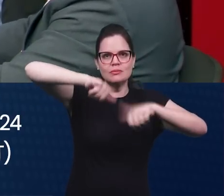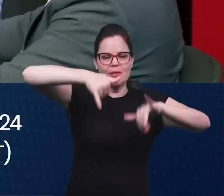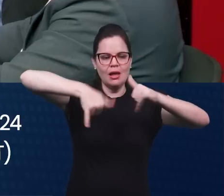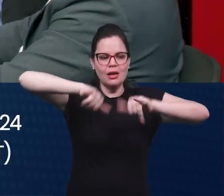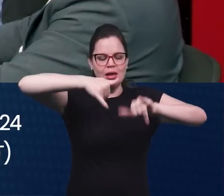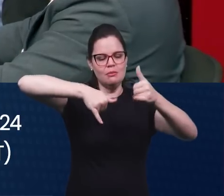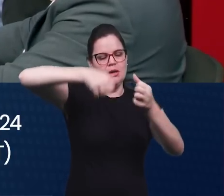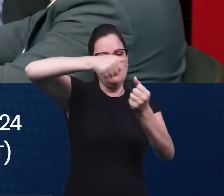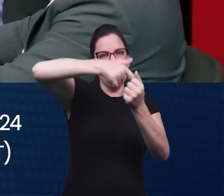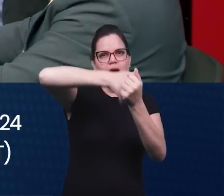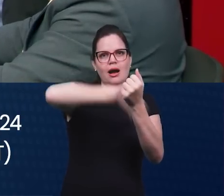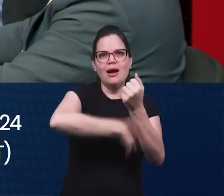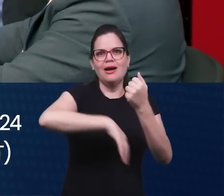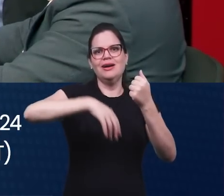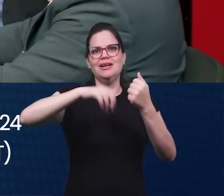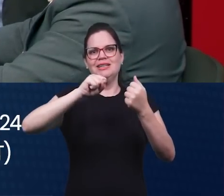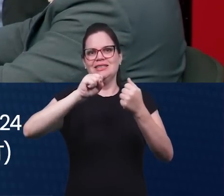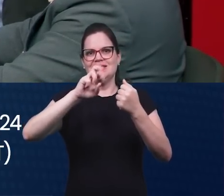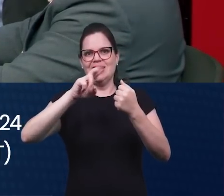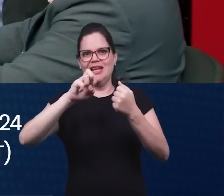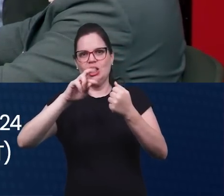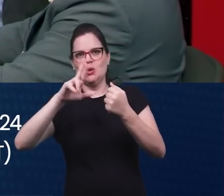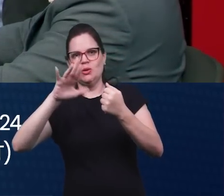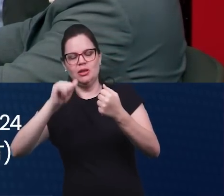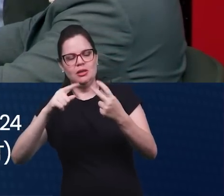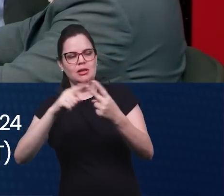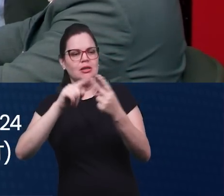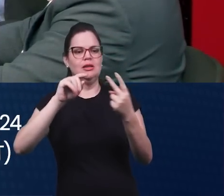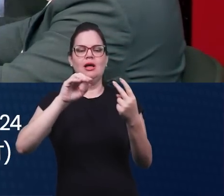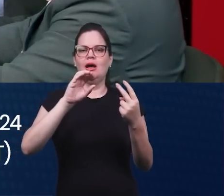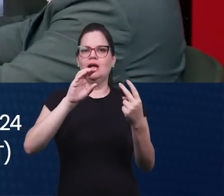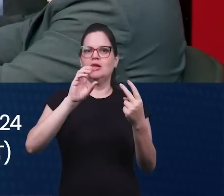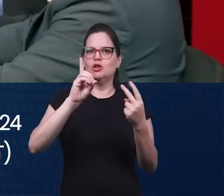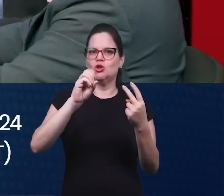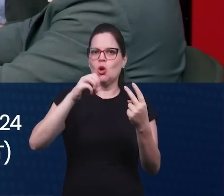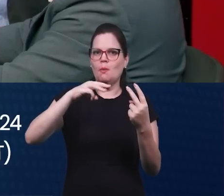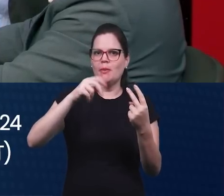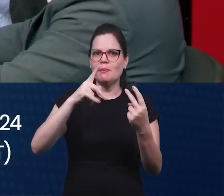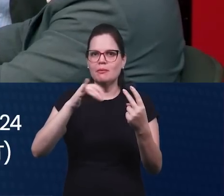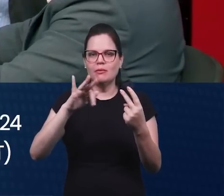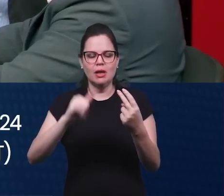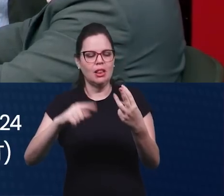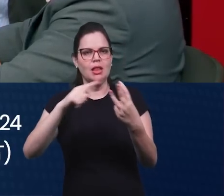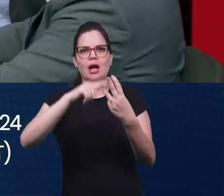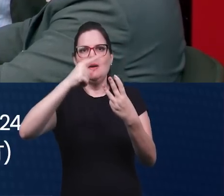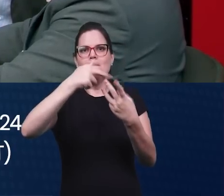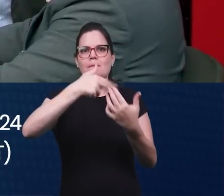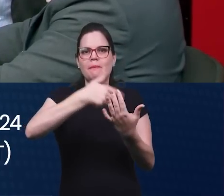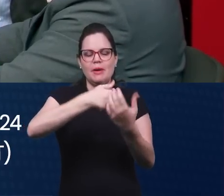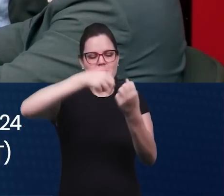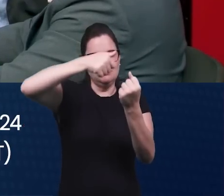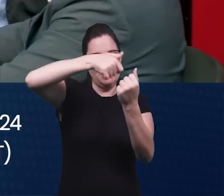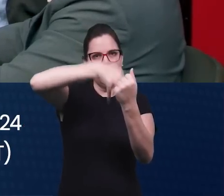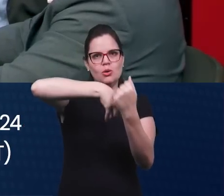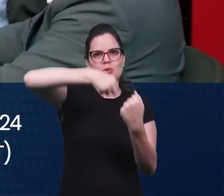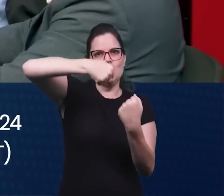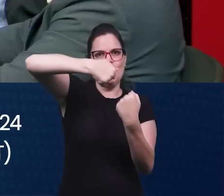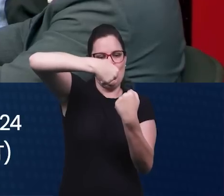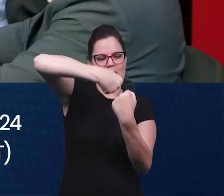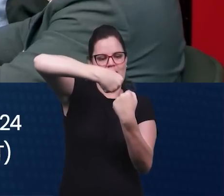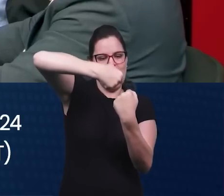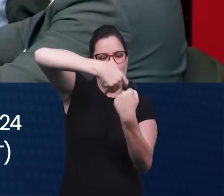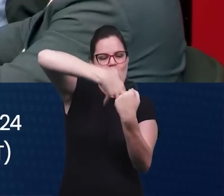endorfina, a ocitocina, a própria dopamina. Elas são produzidas ali, que são neurotransmissores que